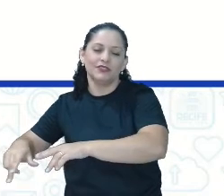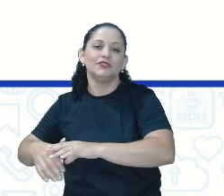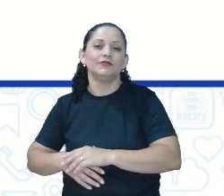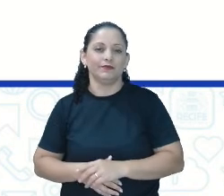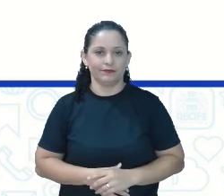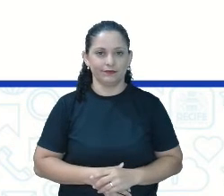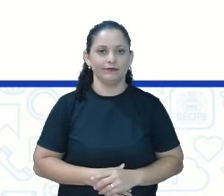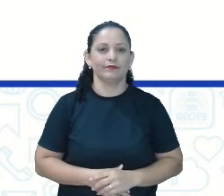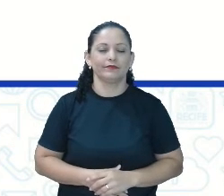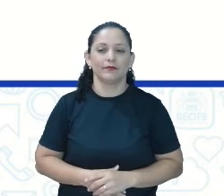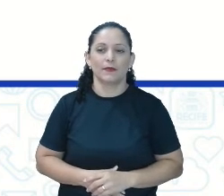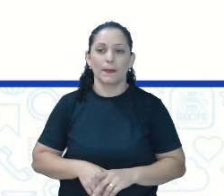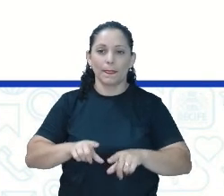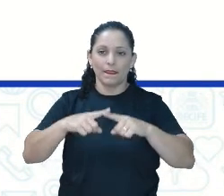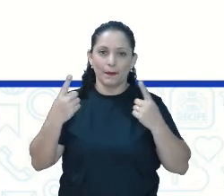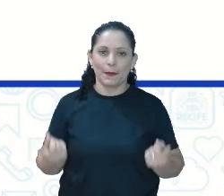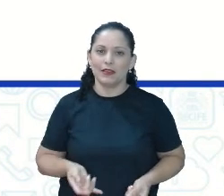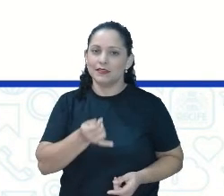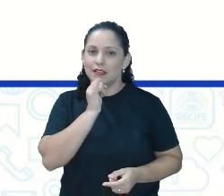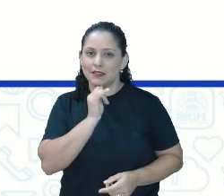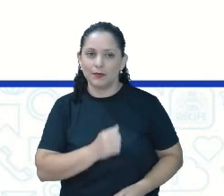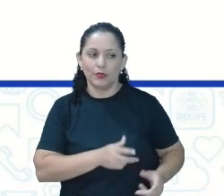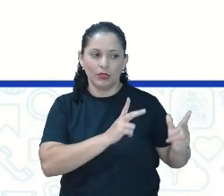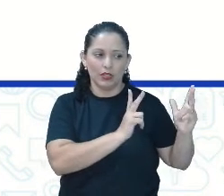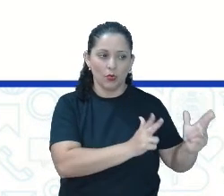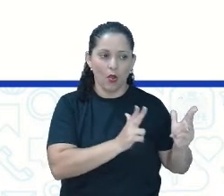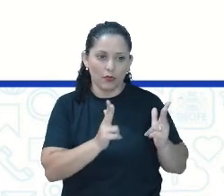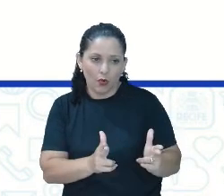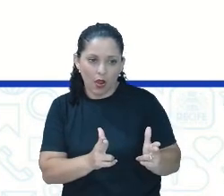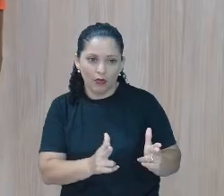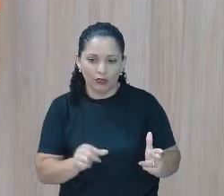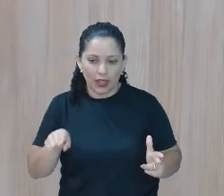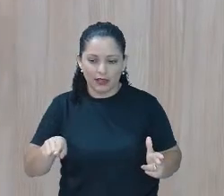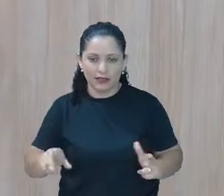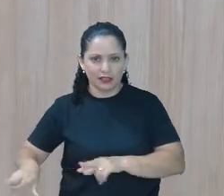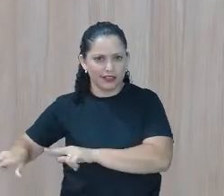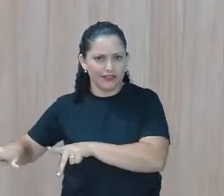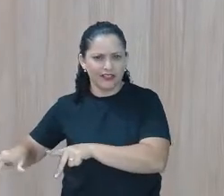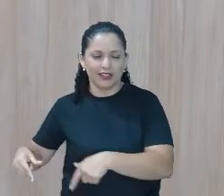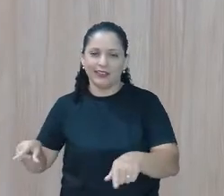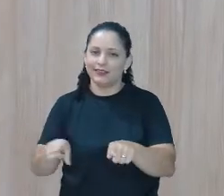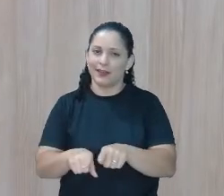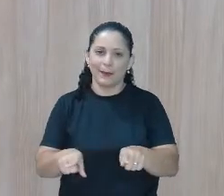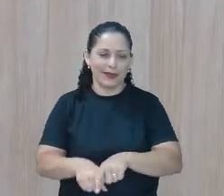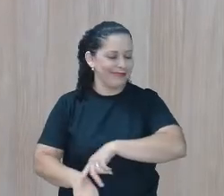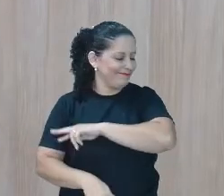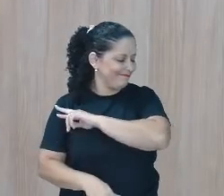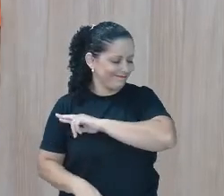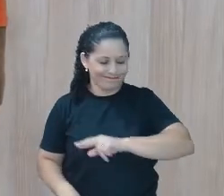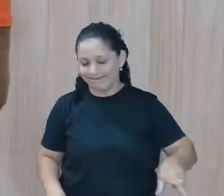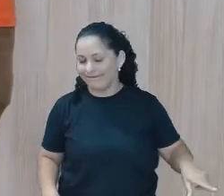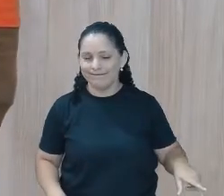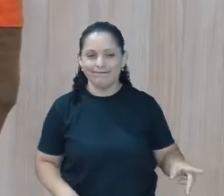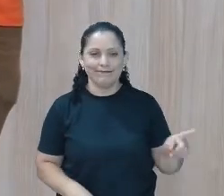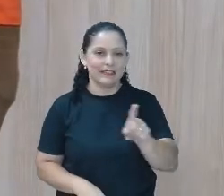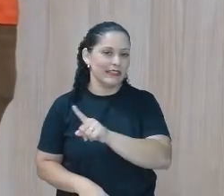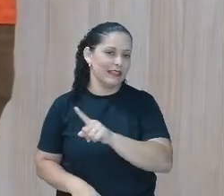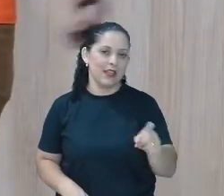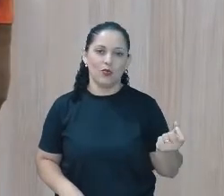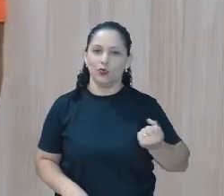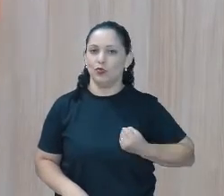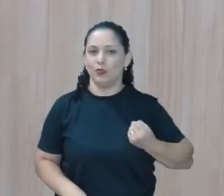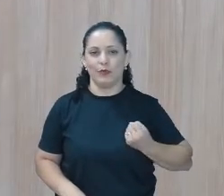diferentes, certo? Mas se duas tivessem igual e uma diferente, também não seriam grandezas, não